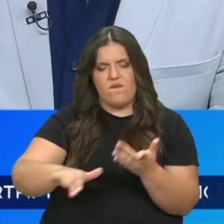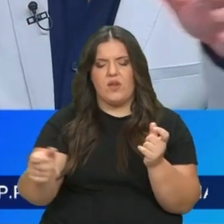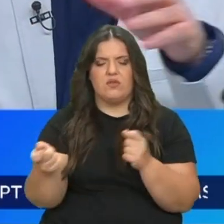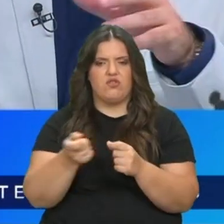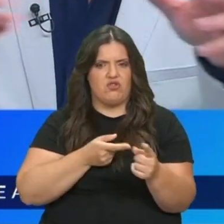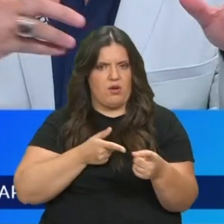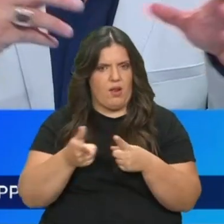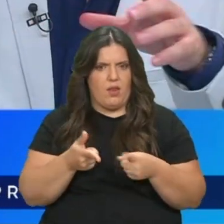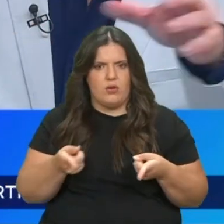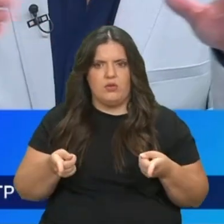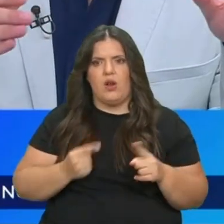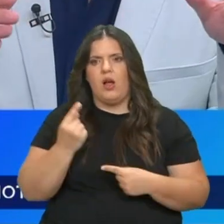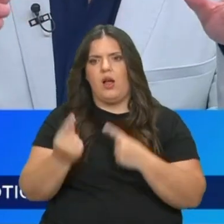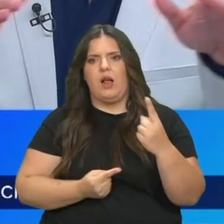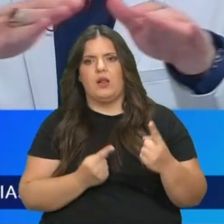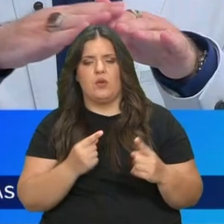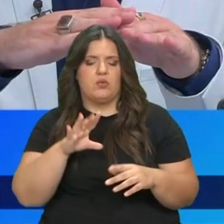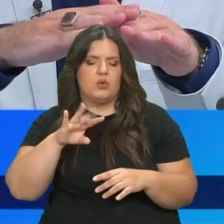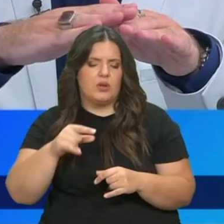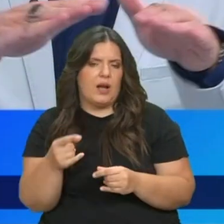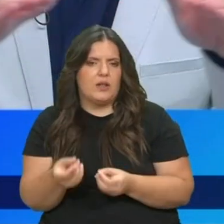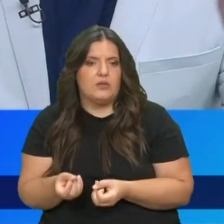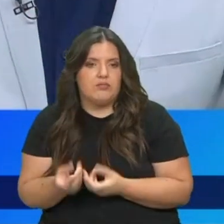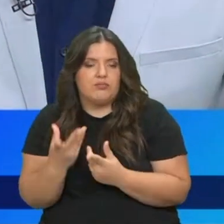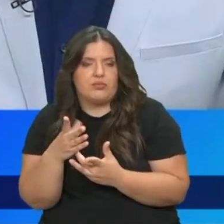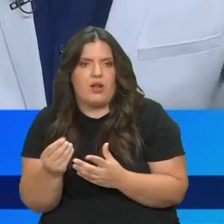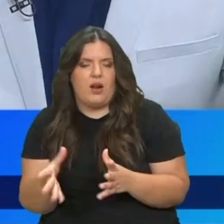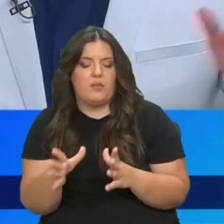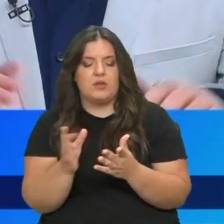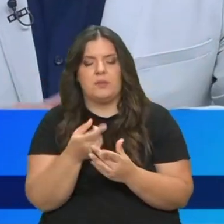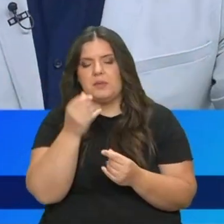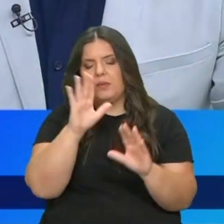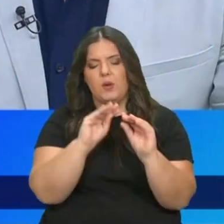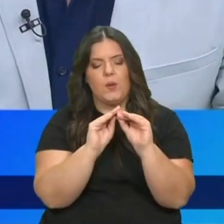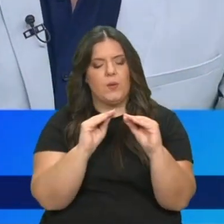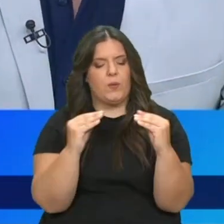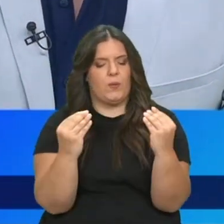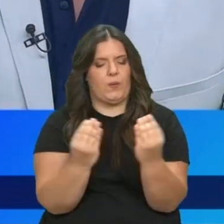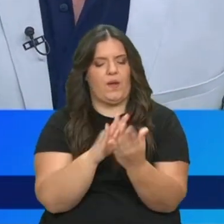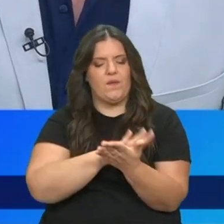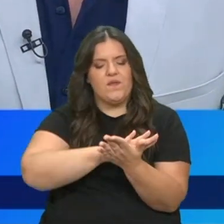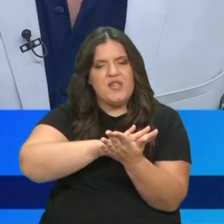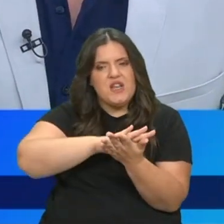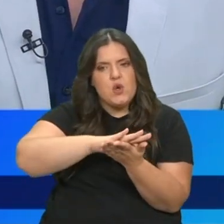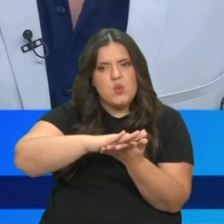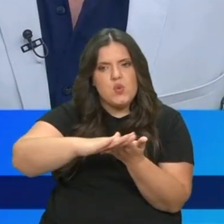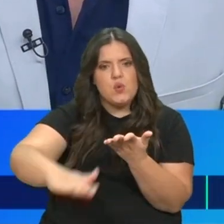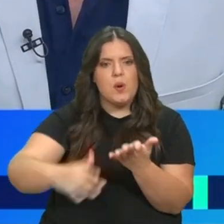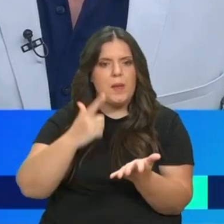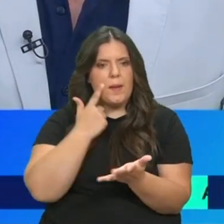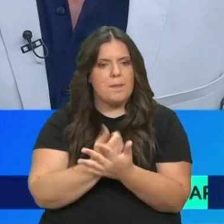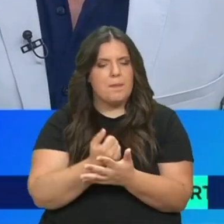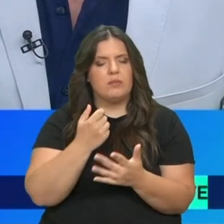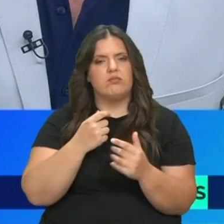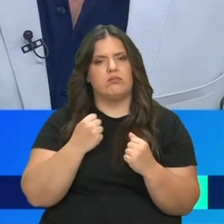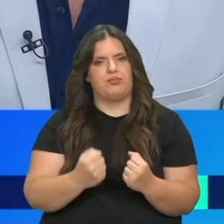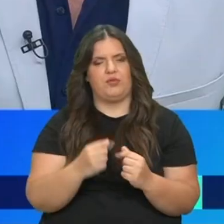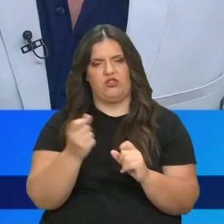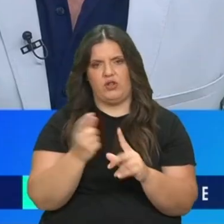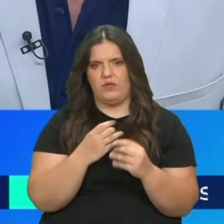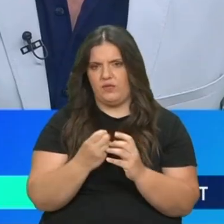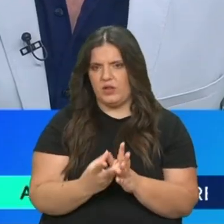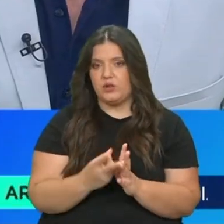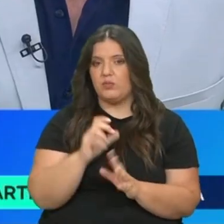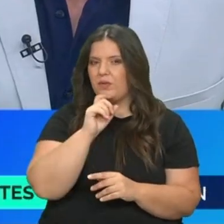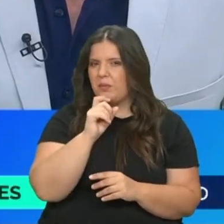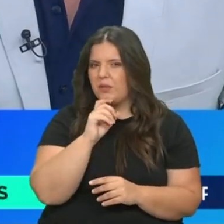de estrelas, sim, com algumas maternidades pelo meio, mas sobretudo um disco grande e fino e compacto e homogéneo de estrelas. Não, se calhar as